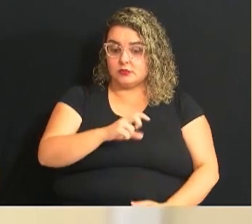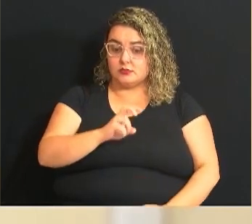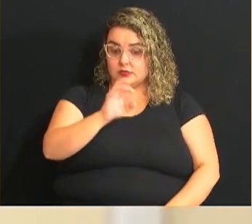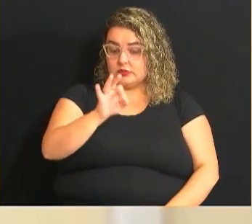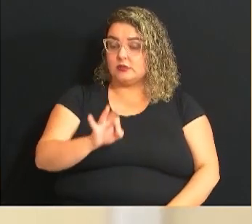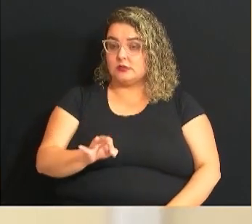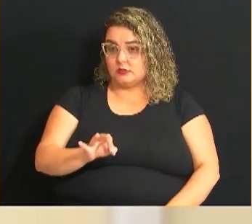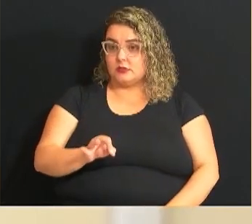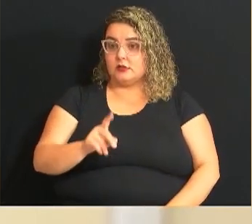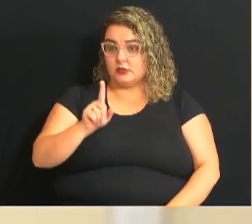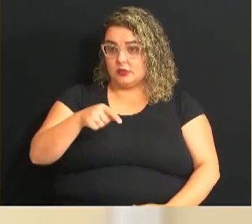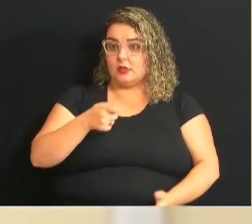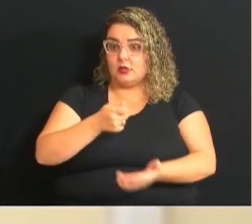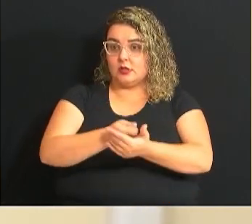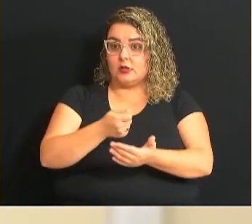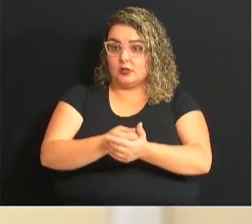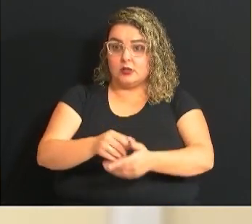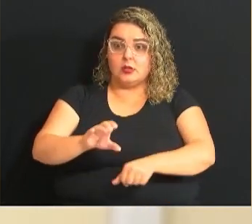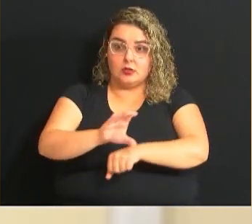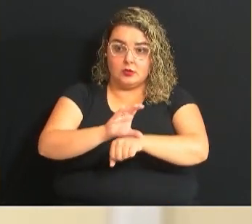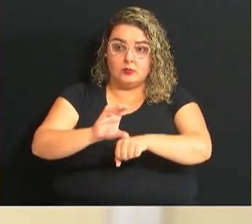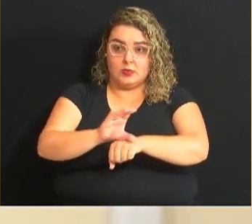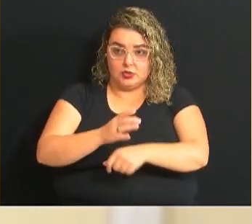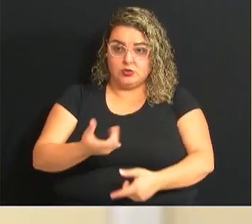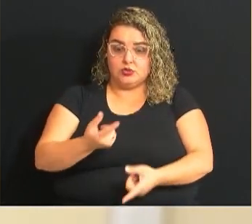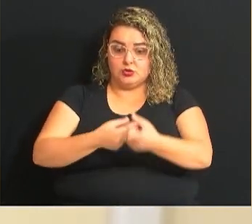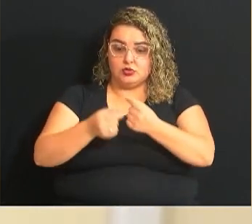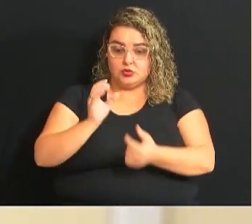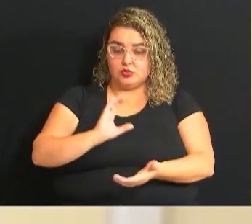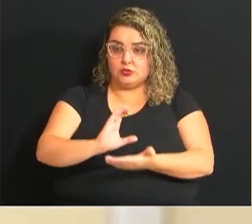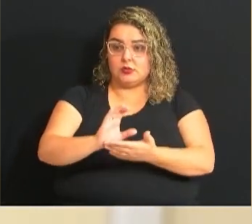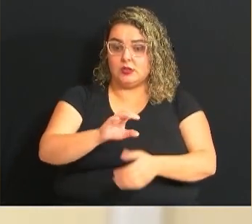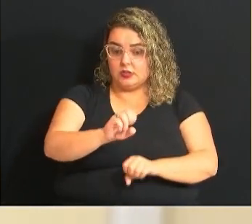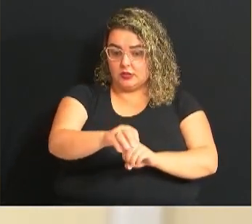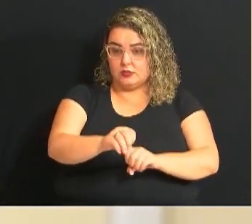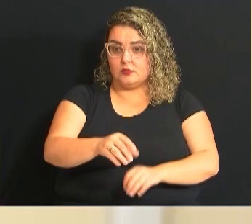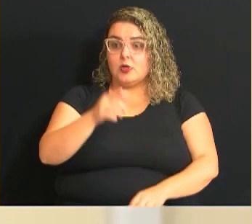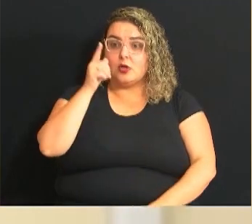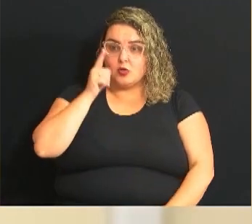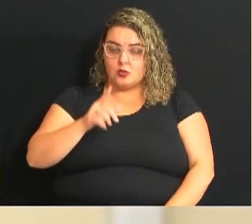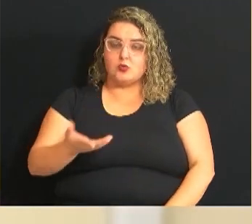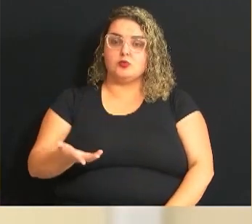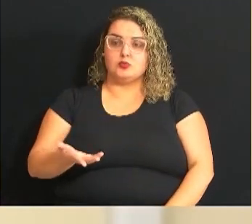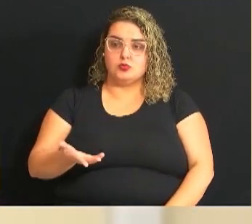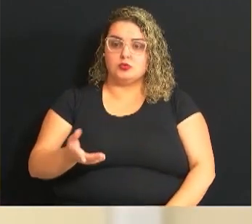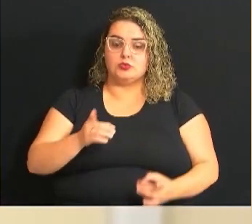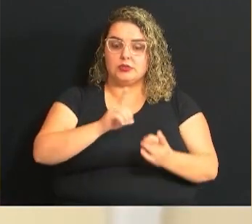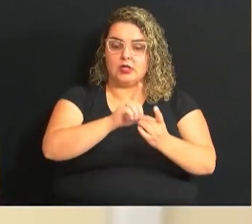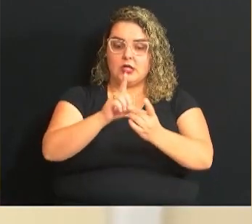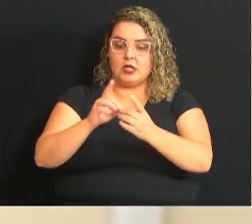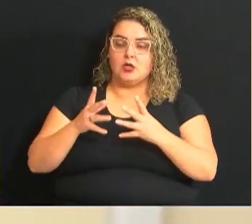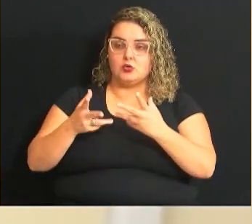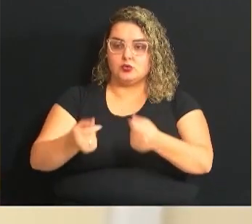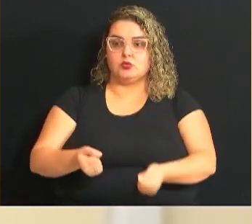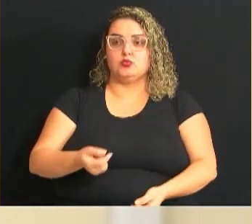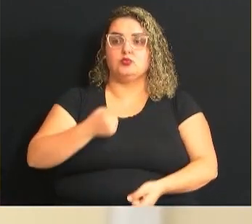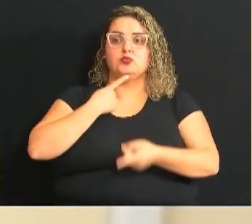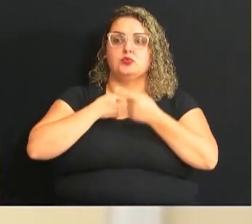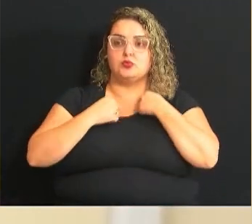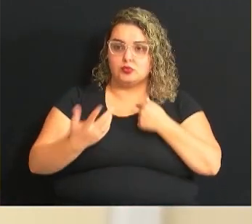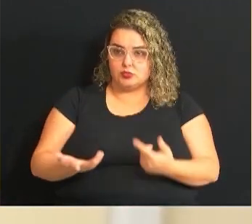que é a obrigação constitucional de investir em educação, para dar conta de atender todas as necessidades da